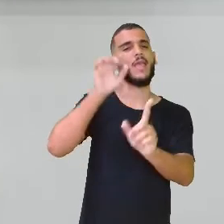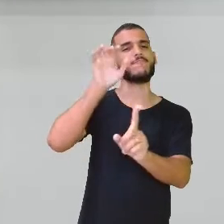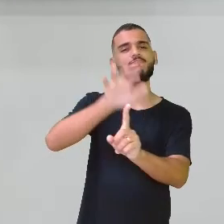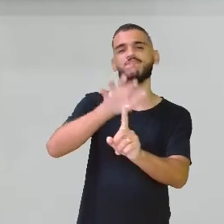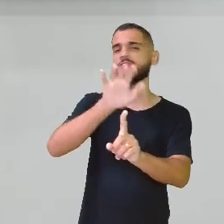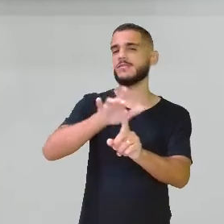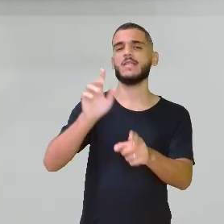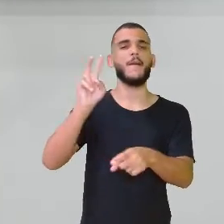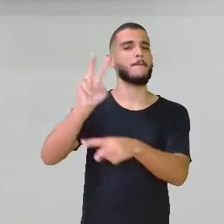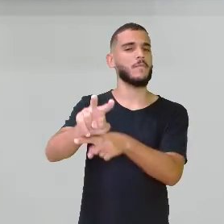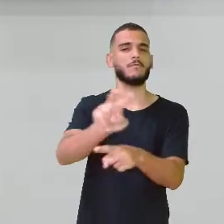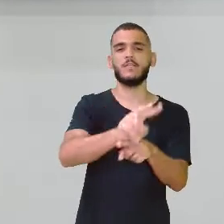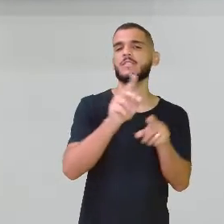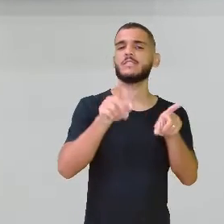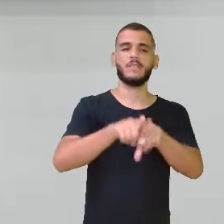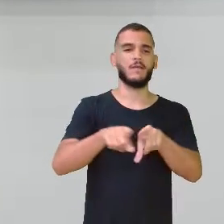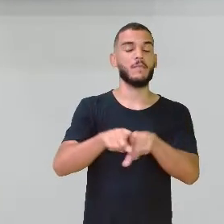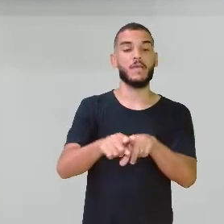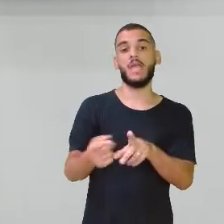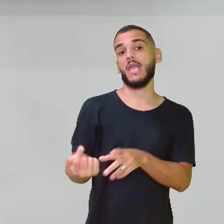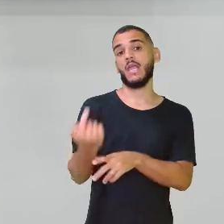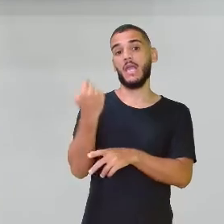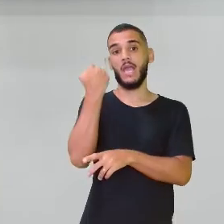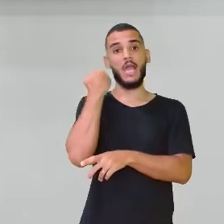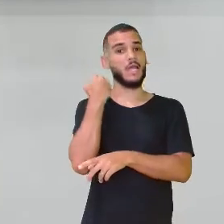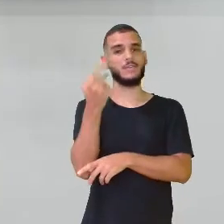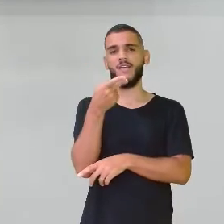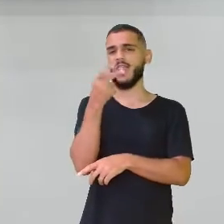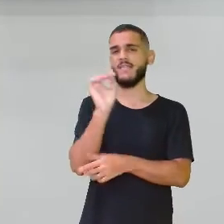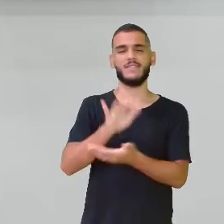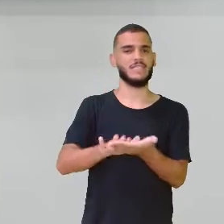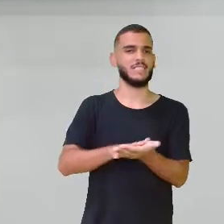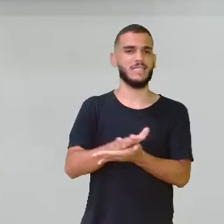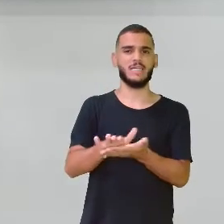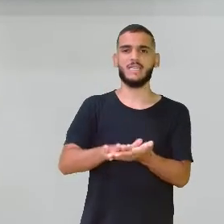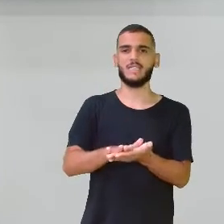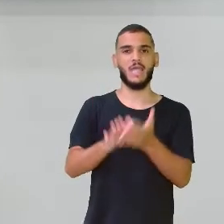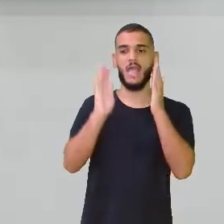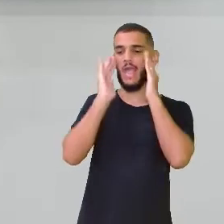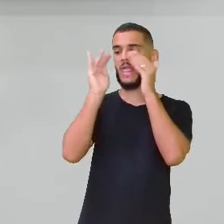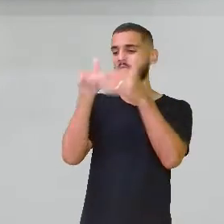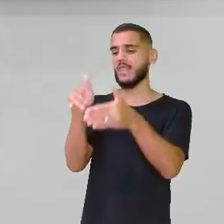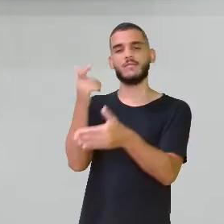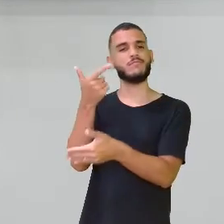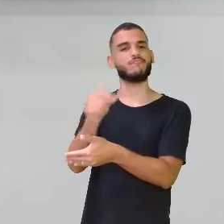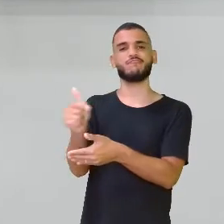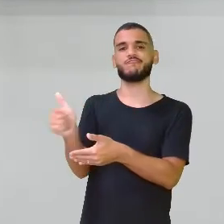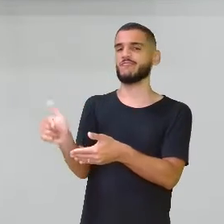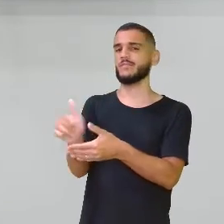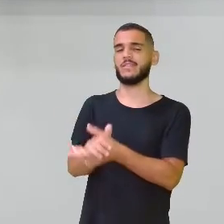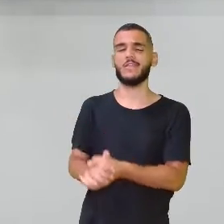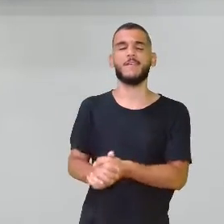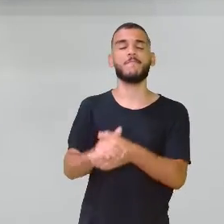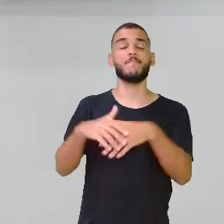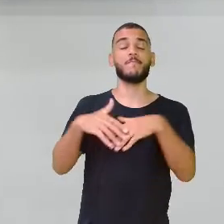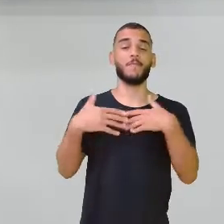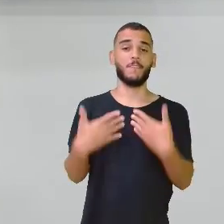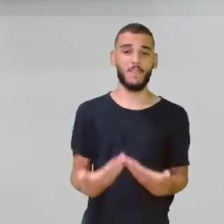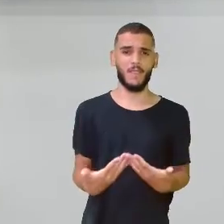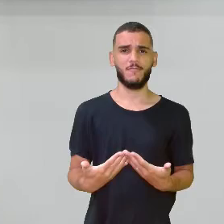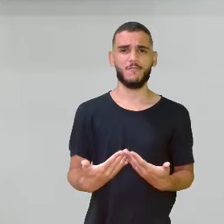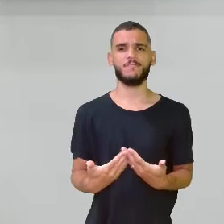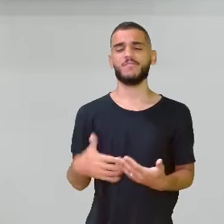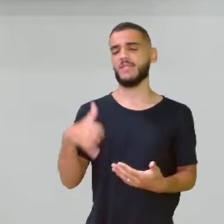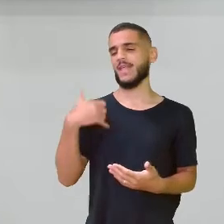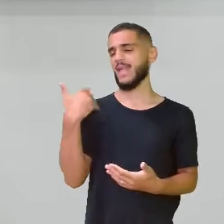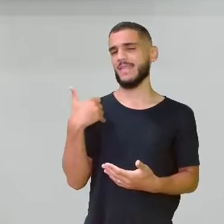direitos que antigamente não se falava, não se dava atenção, não se sequer chegava-se